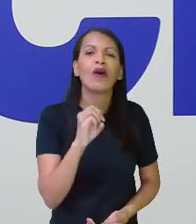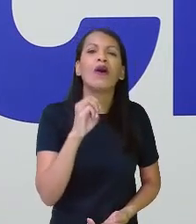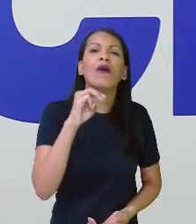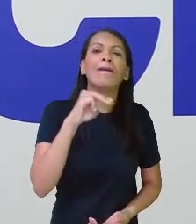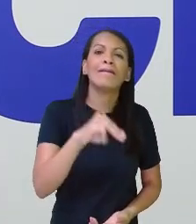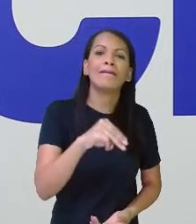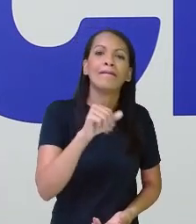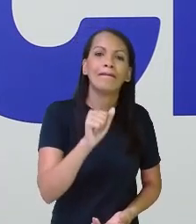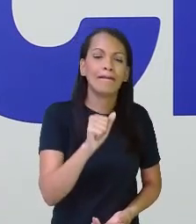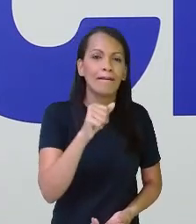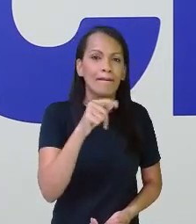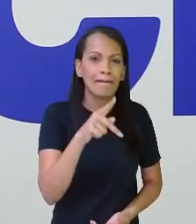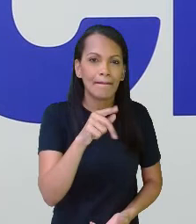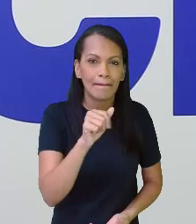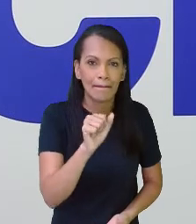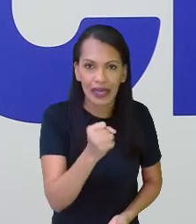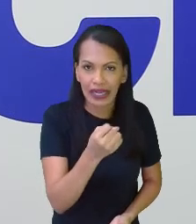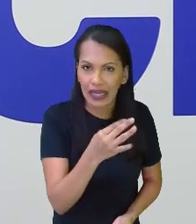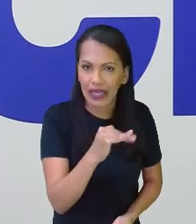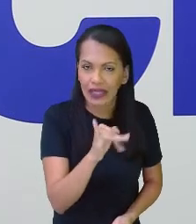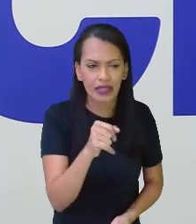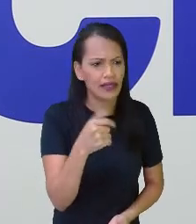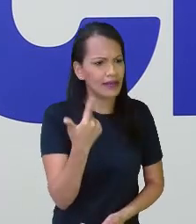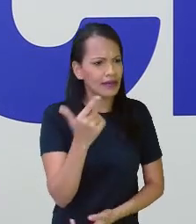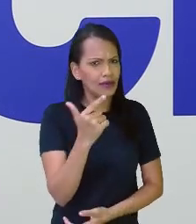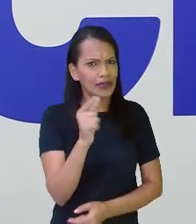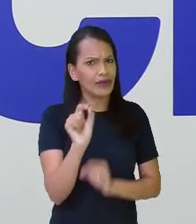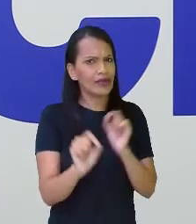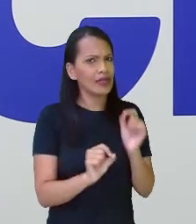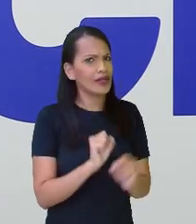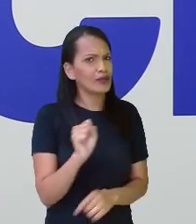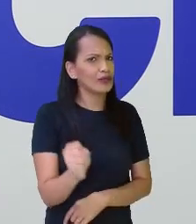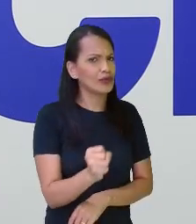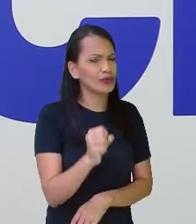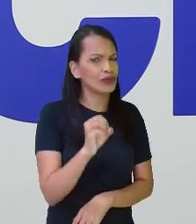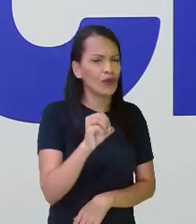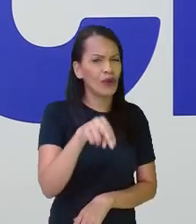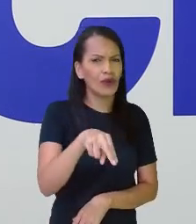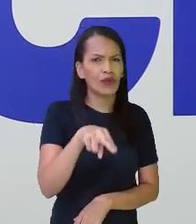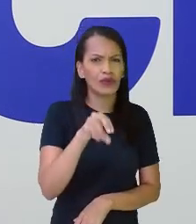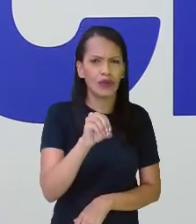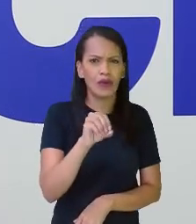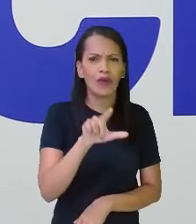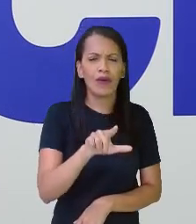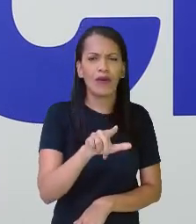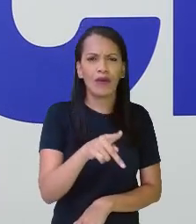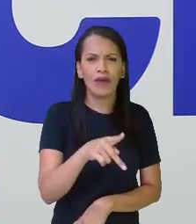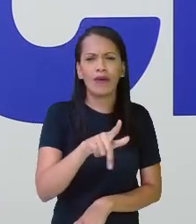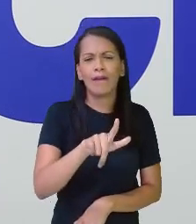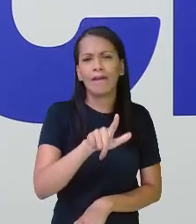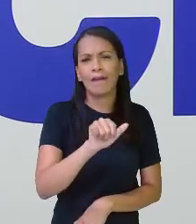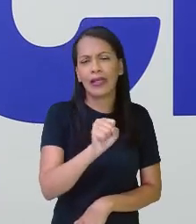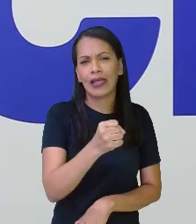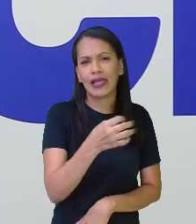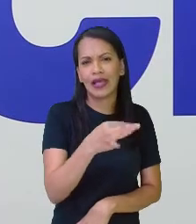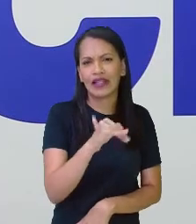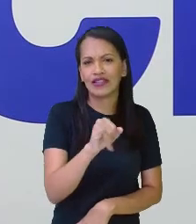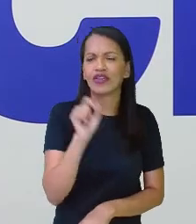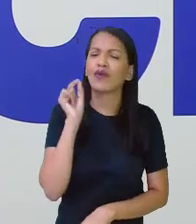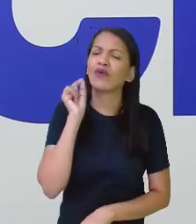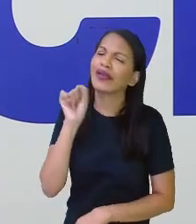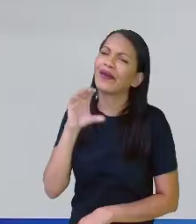clomapastia, aí clomapastia não existe, é sonoplastia, Ana. Então, Sinara, tenha pena de Ana. Ah, Ana,